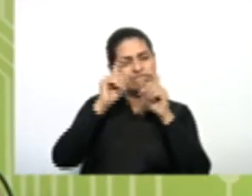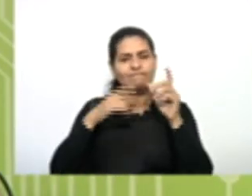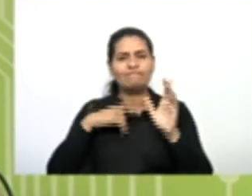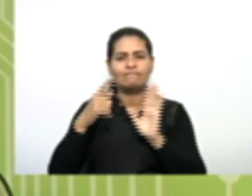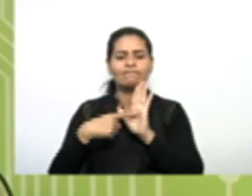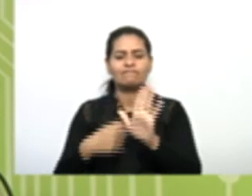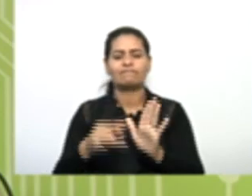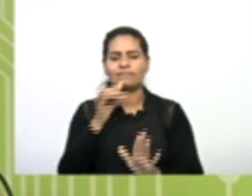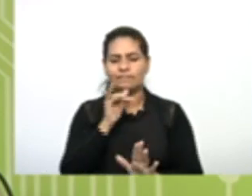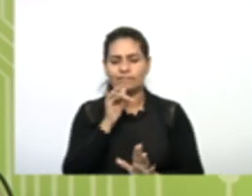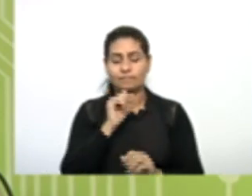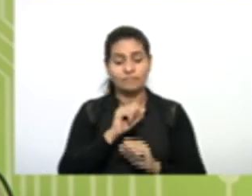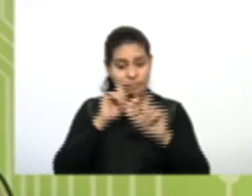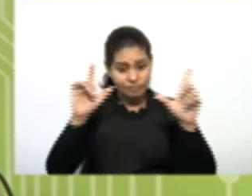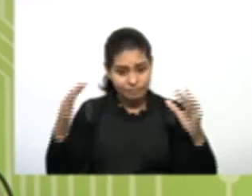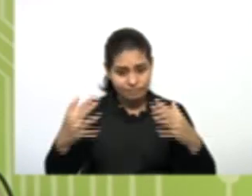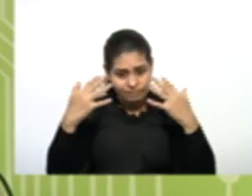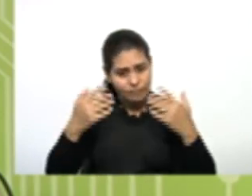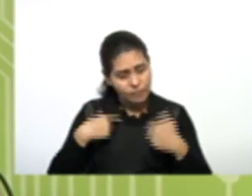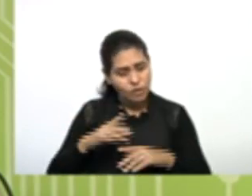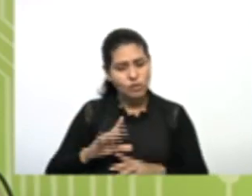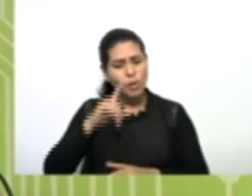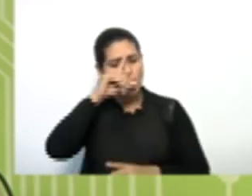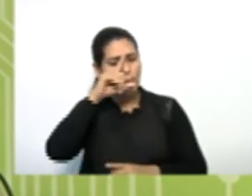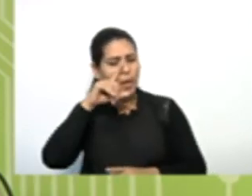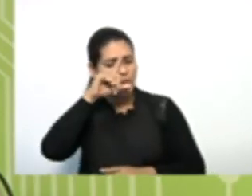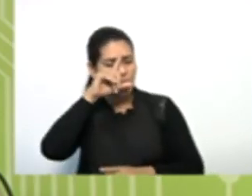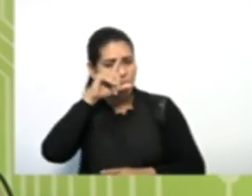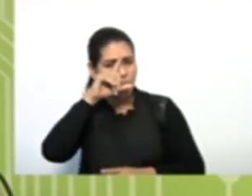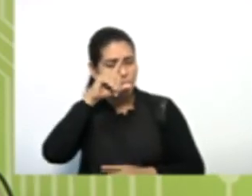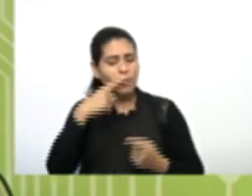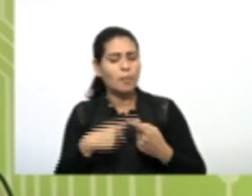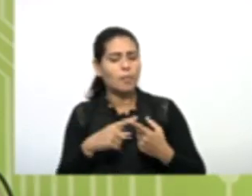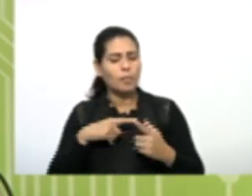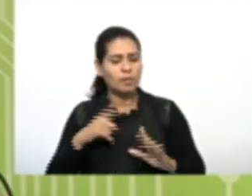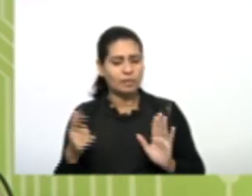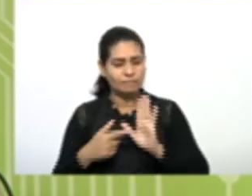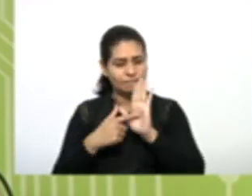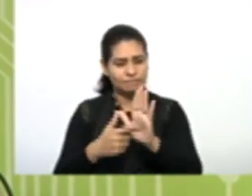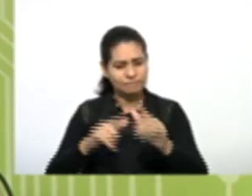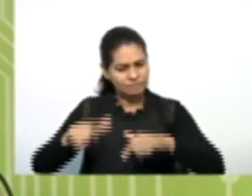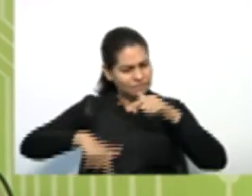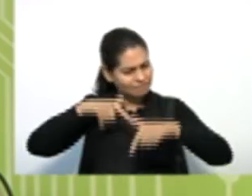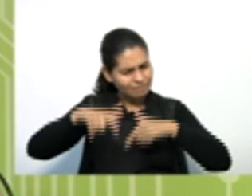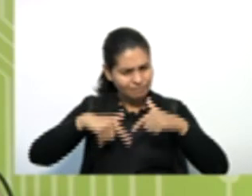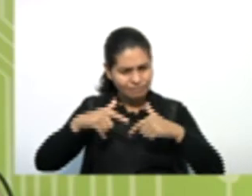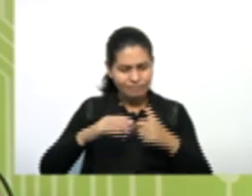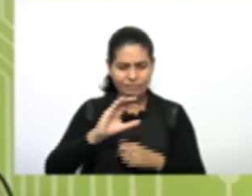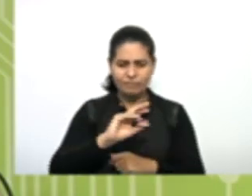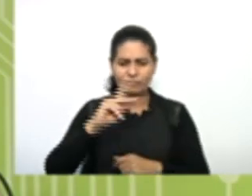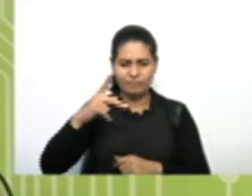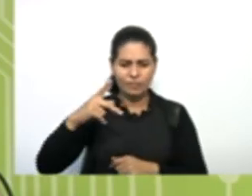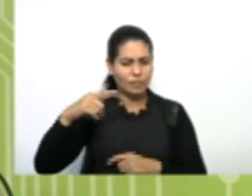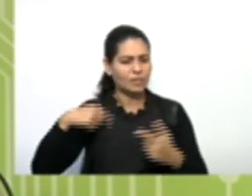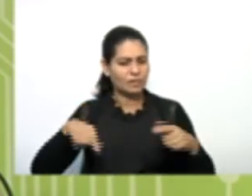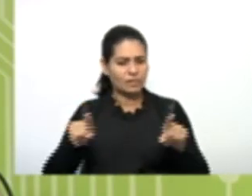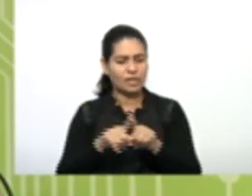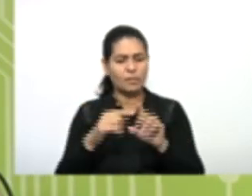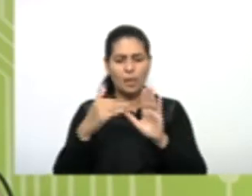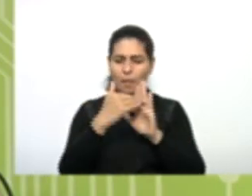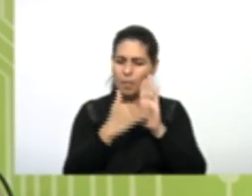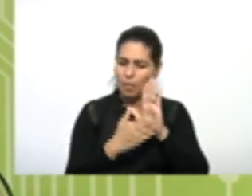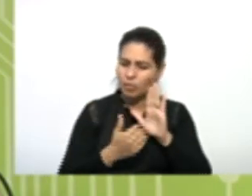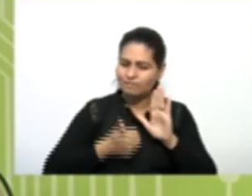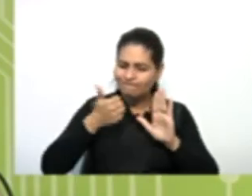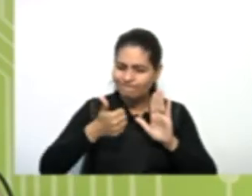exemplo é alertar a respeito dos perigos desse tema, porque já que estamos trabalhando tanto o tema de cooperativas, trazendo os pontos